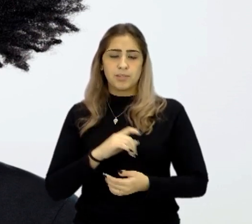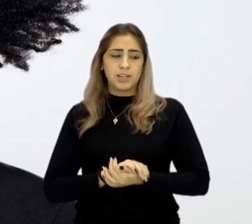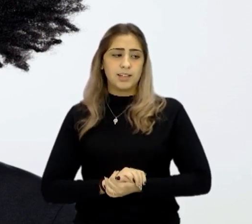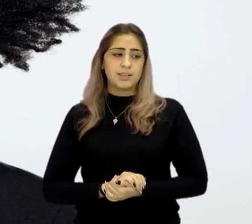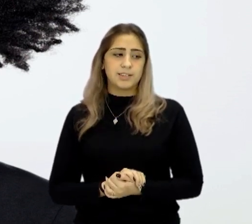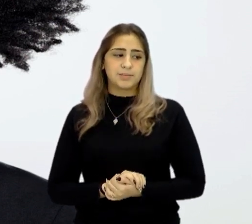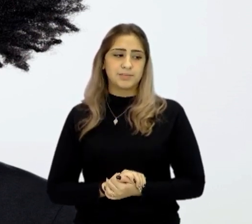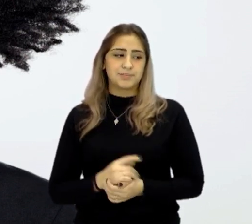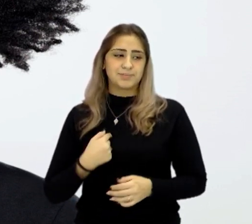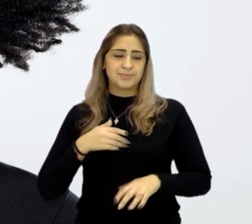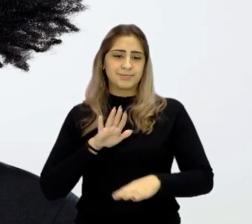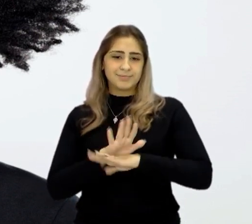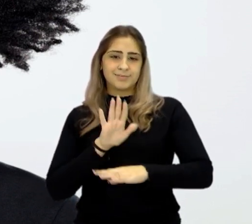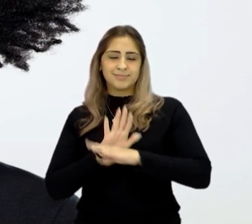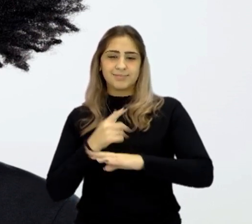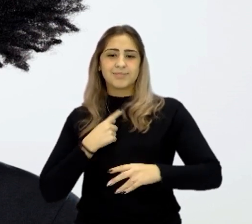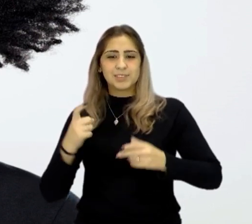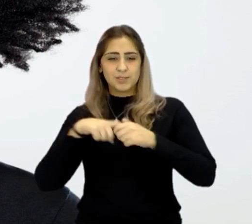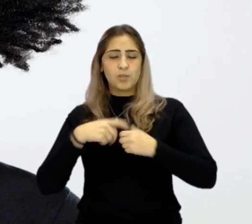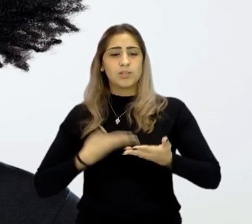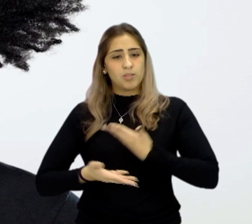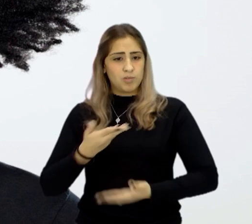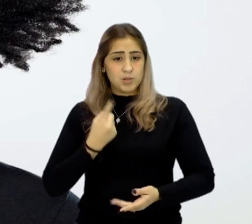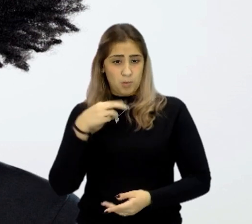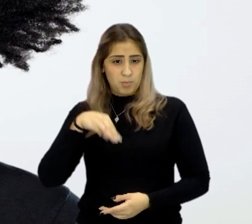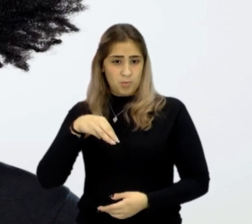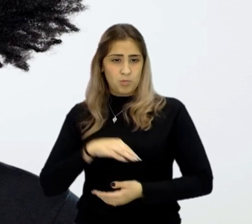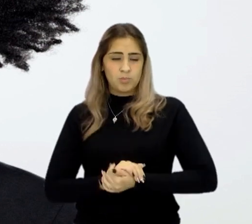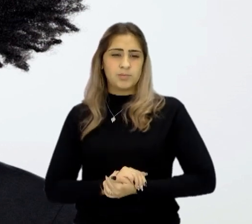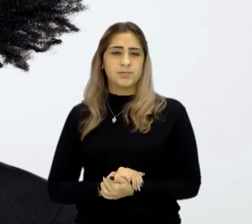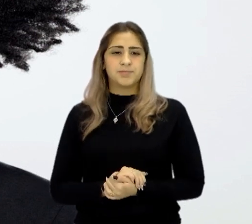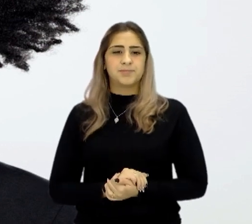tragam contribuições e a gente volta a conversar.